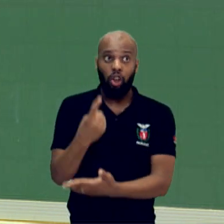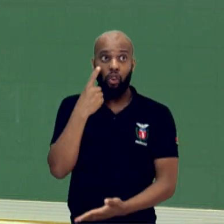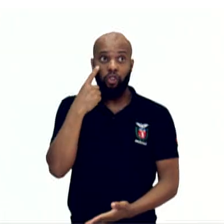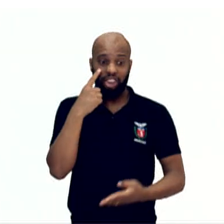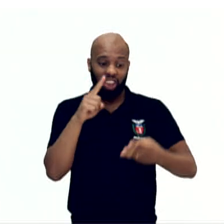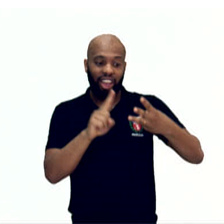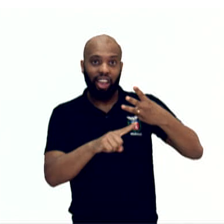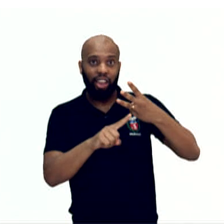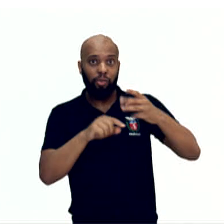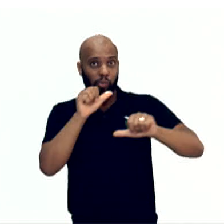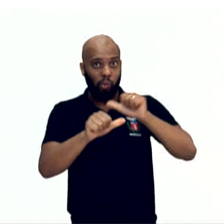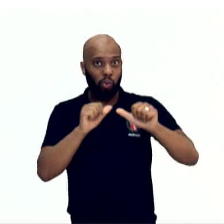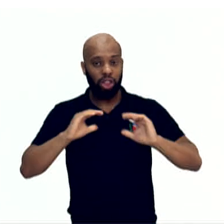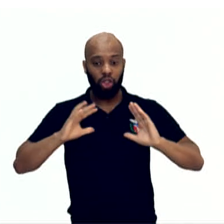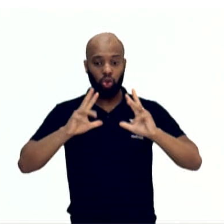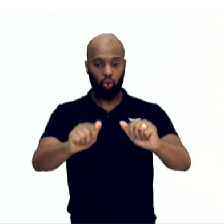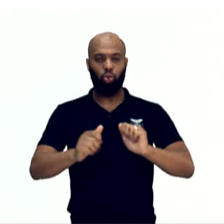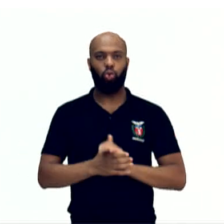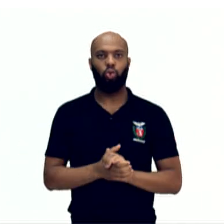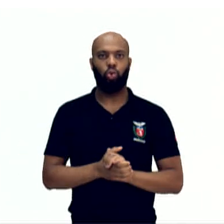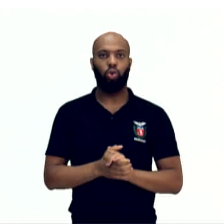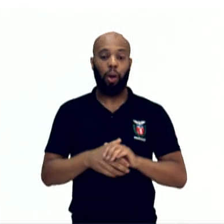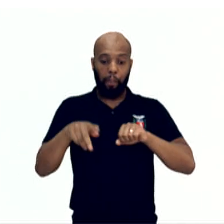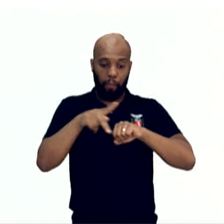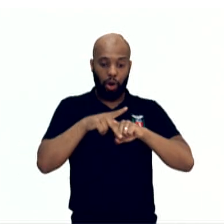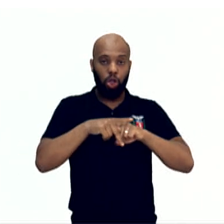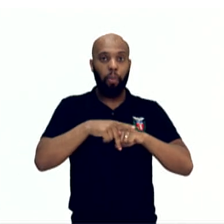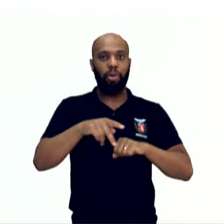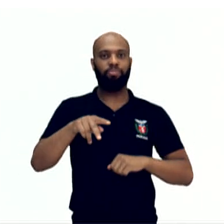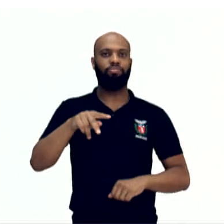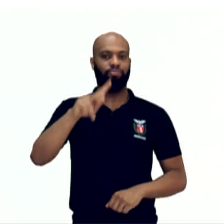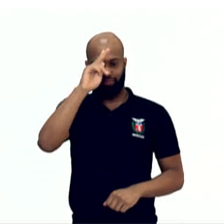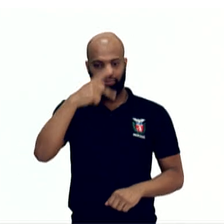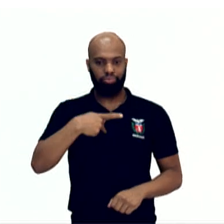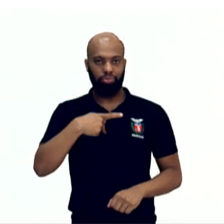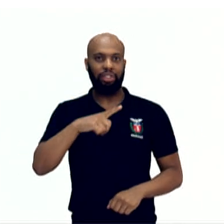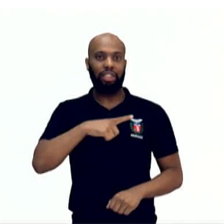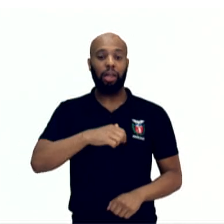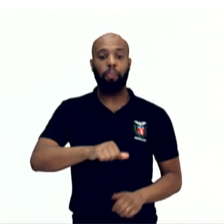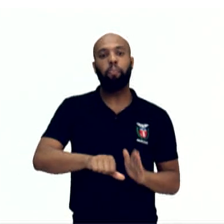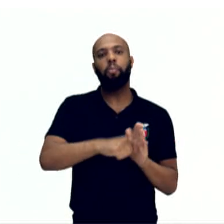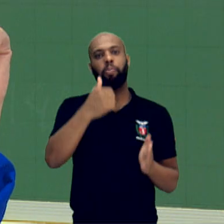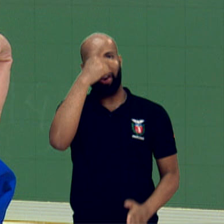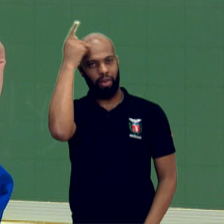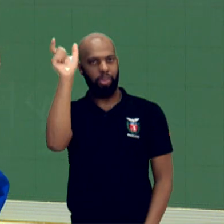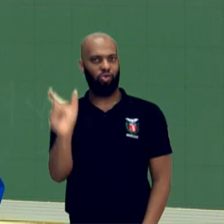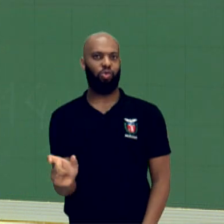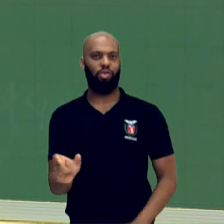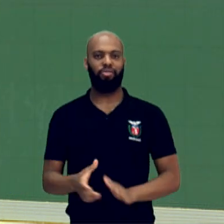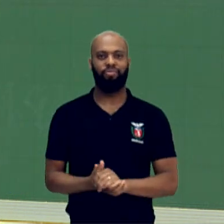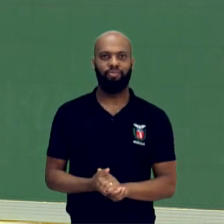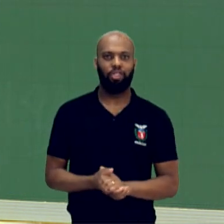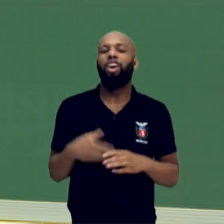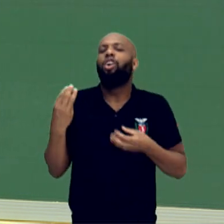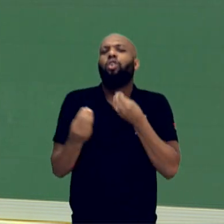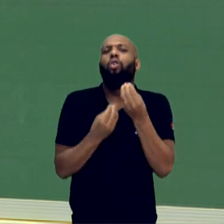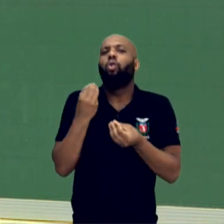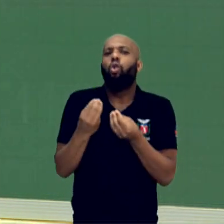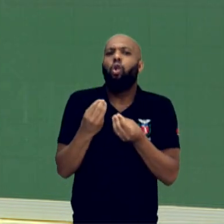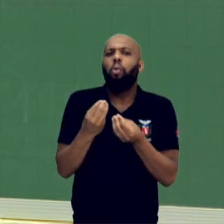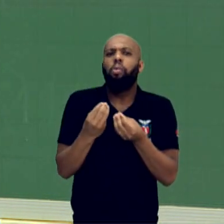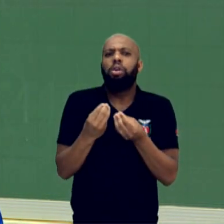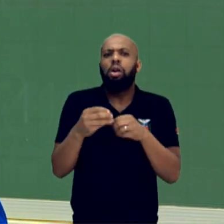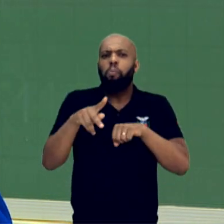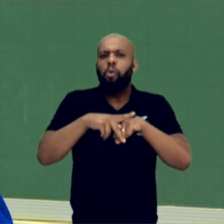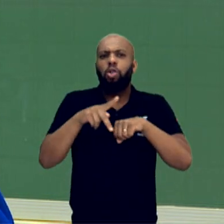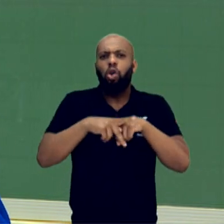muda tudo. Tem o uso de pronomes pessoais e possessivos na primeira pessoa. Então, qual que é o pronome